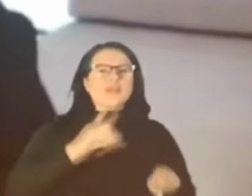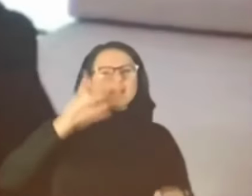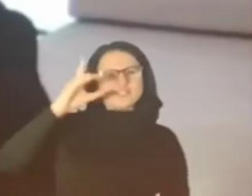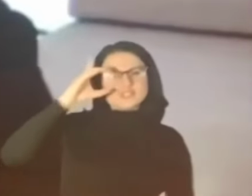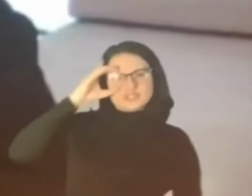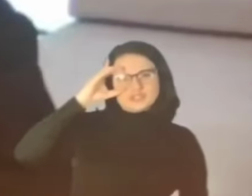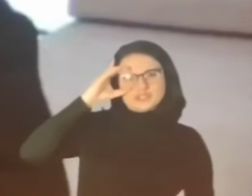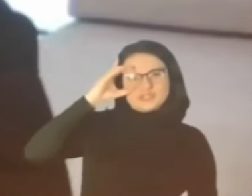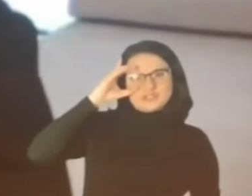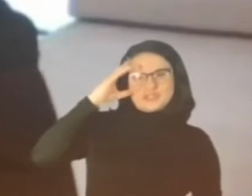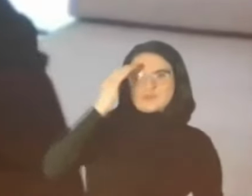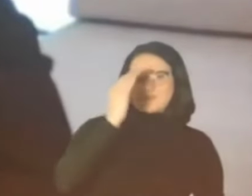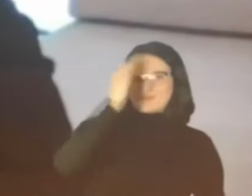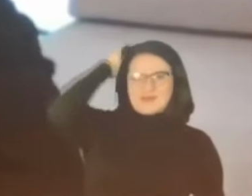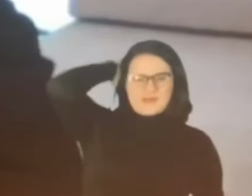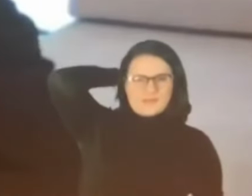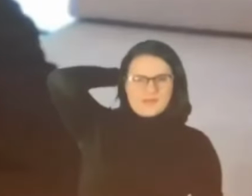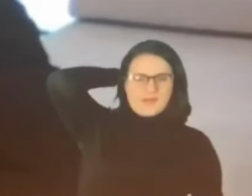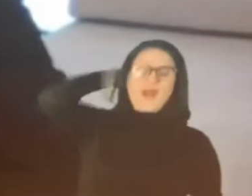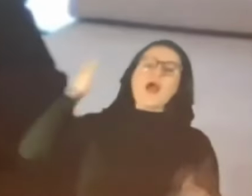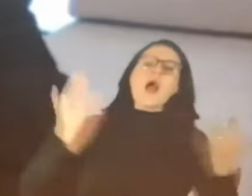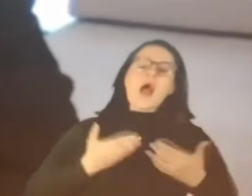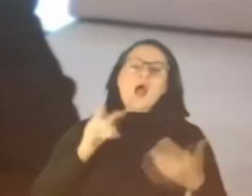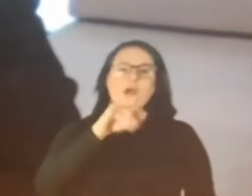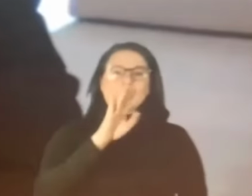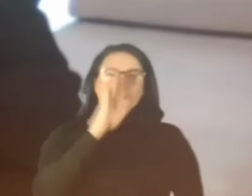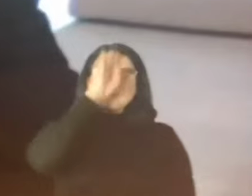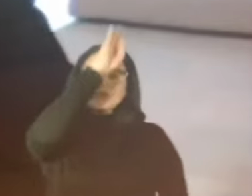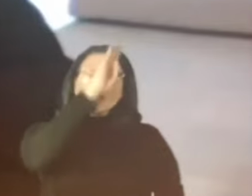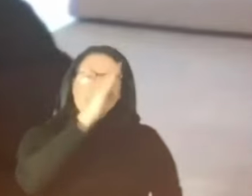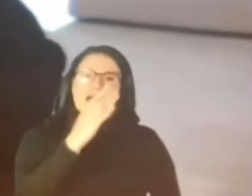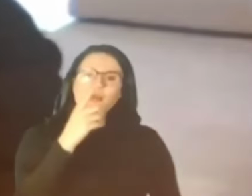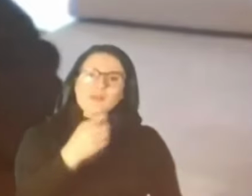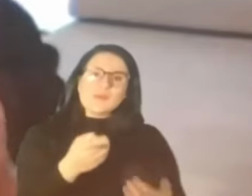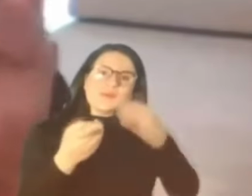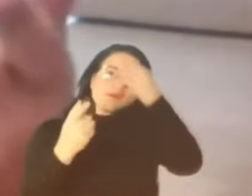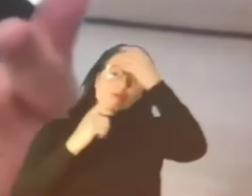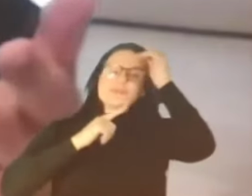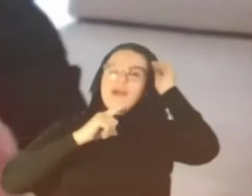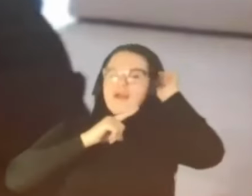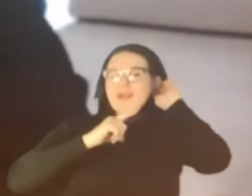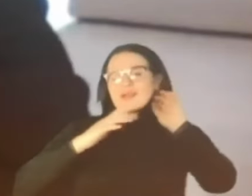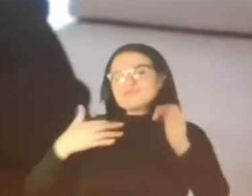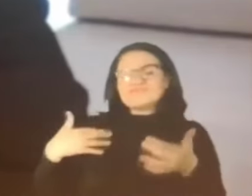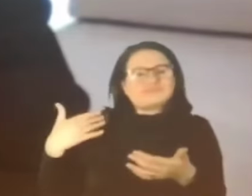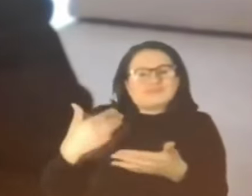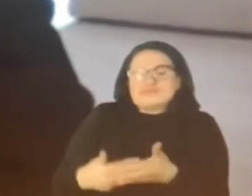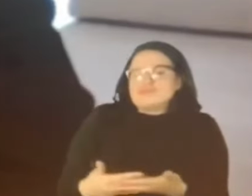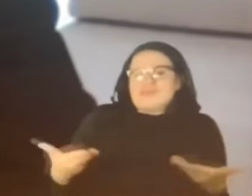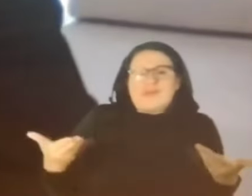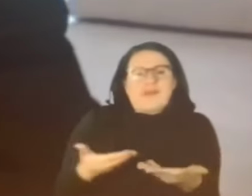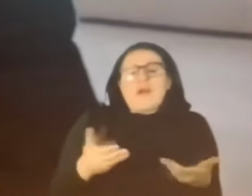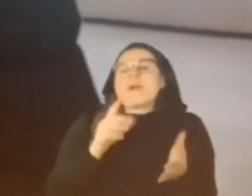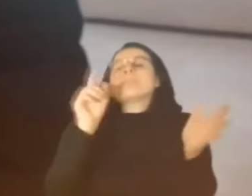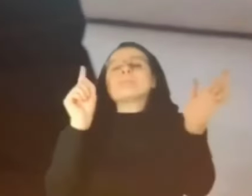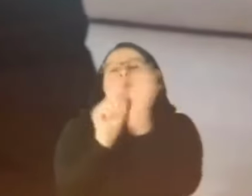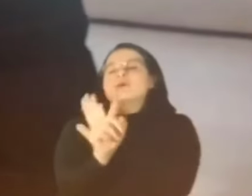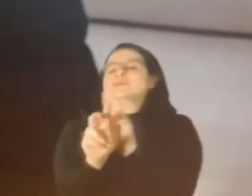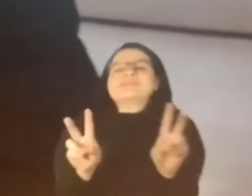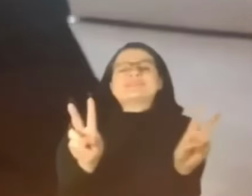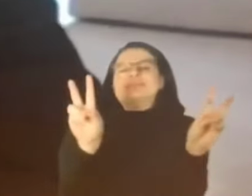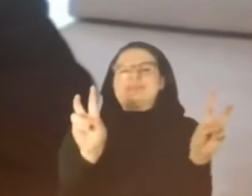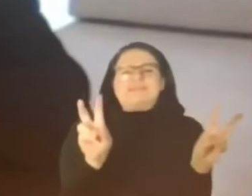na eleição atual do presidente Bolsonaro e Mourão. Quer dizer, enquanto, e aí voltando à pergunta sobre a questão